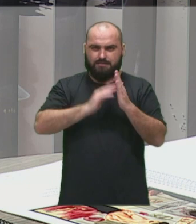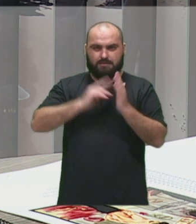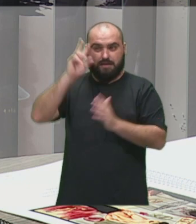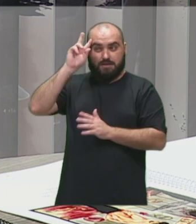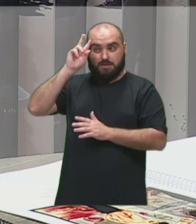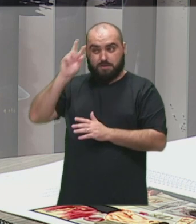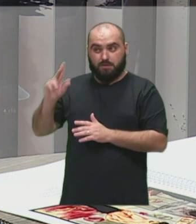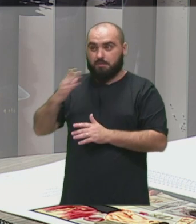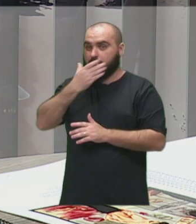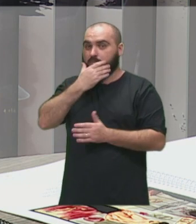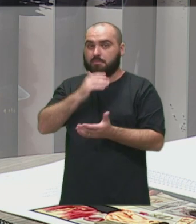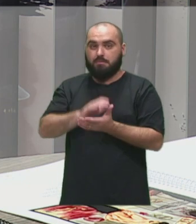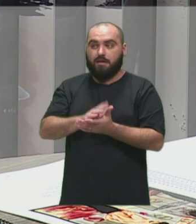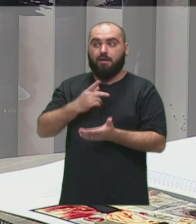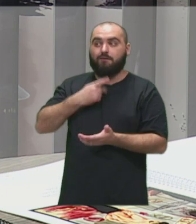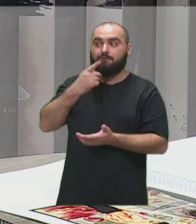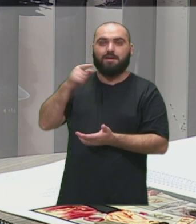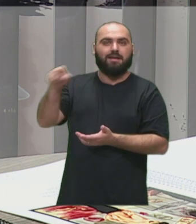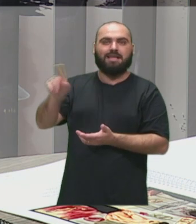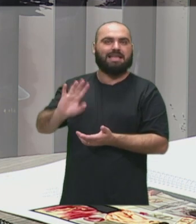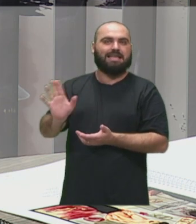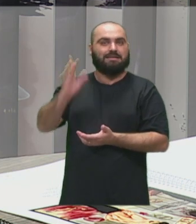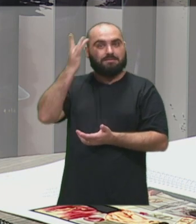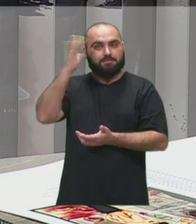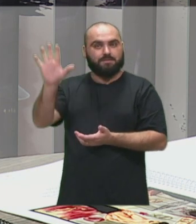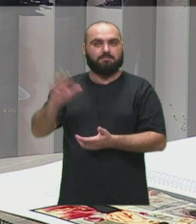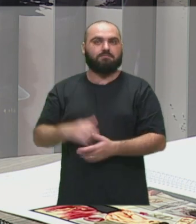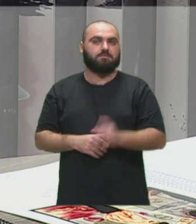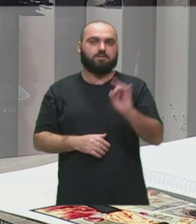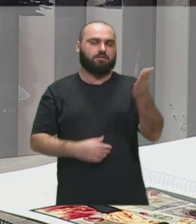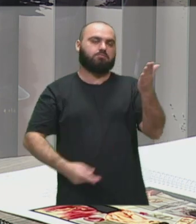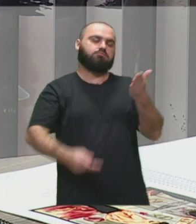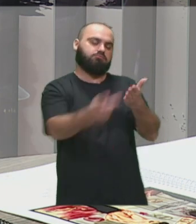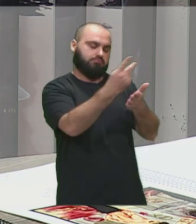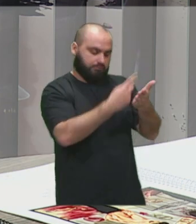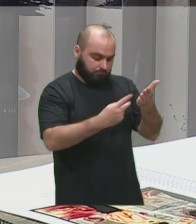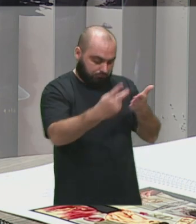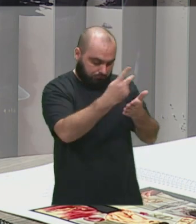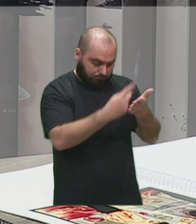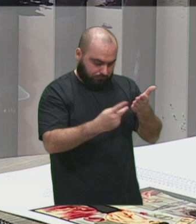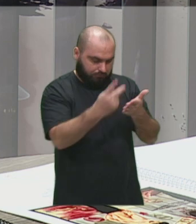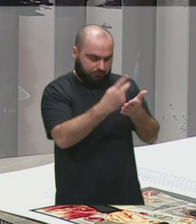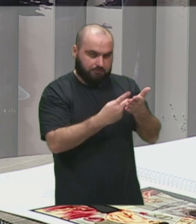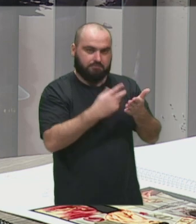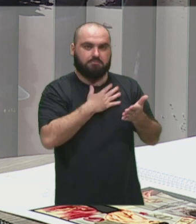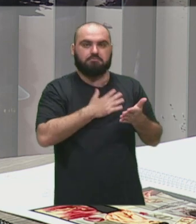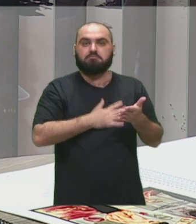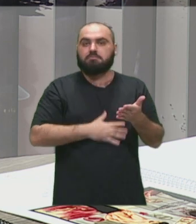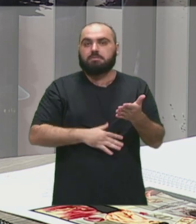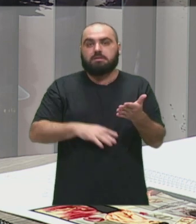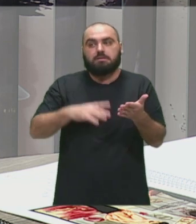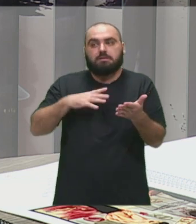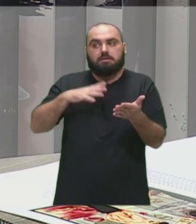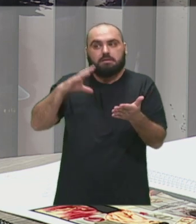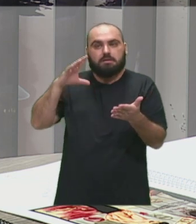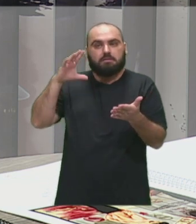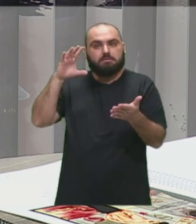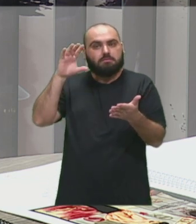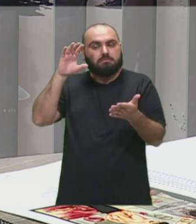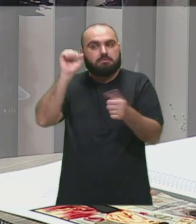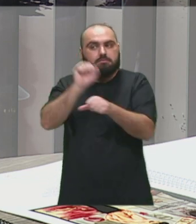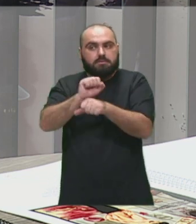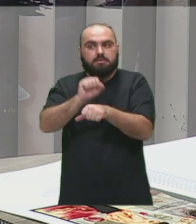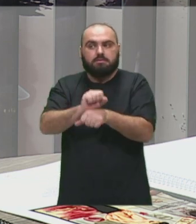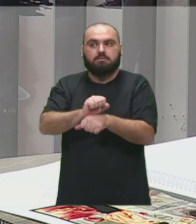não falei para ele que era a história dele. Eu simplesmente pintei. E eu estava esperando que ele tornasse público, porque ele